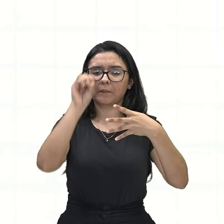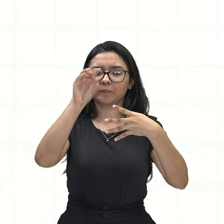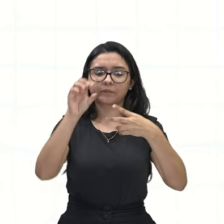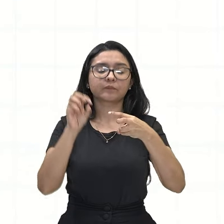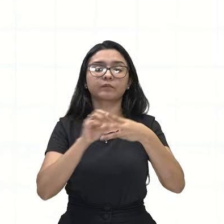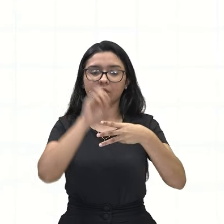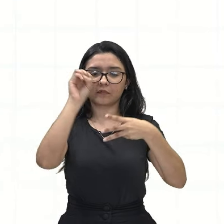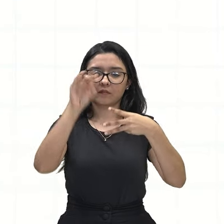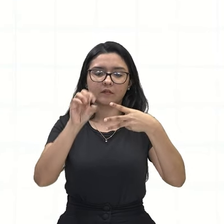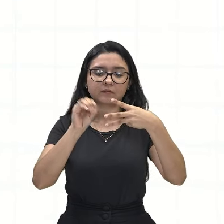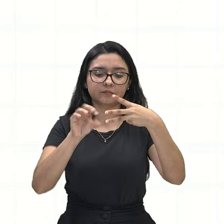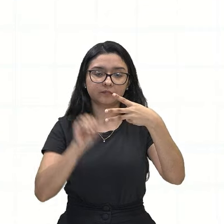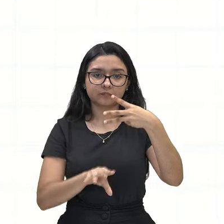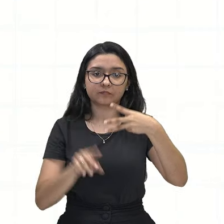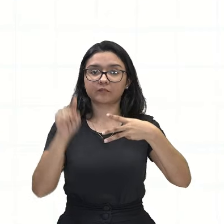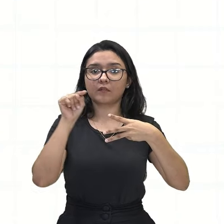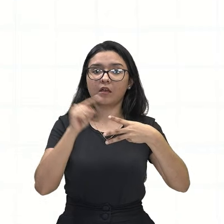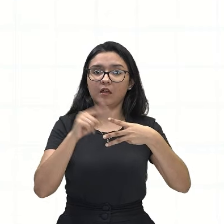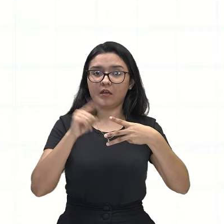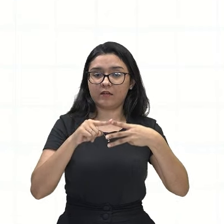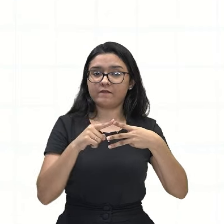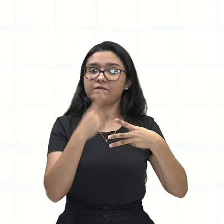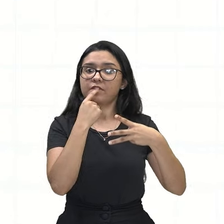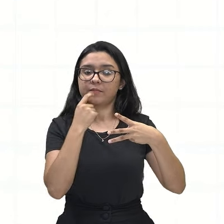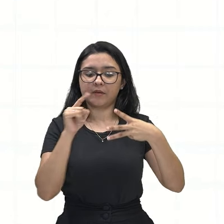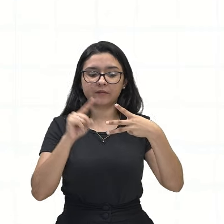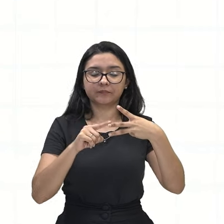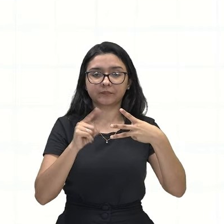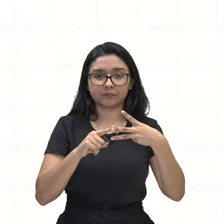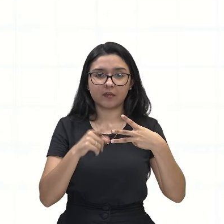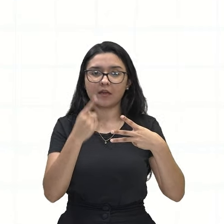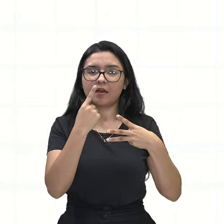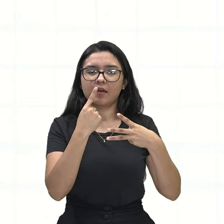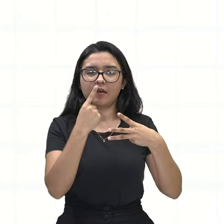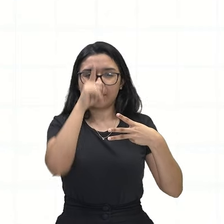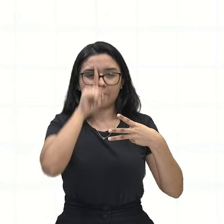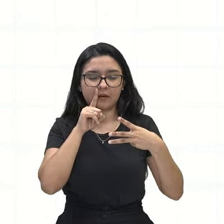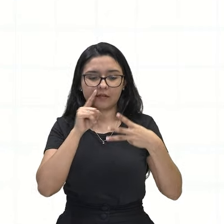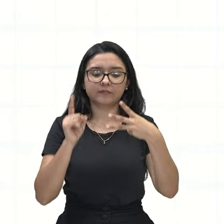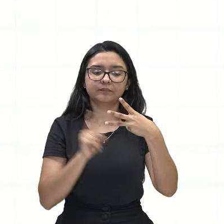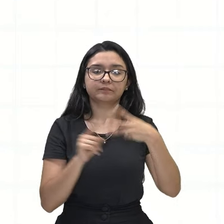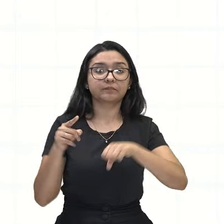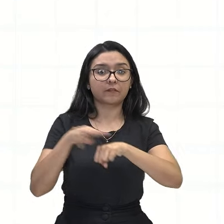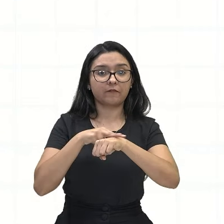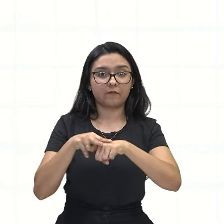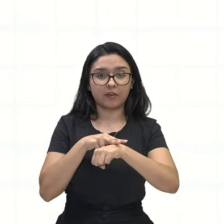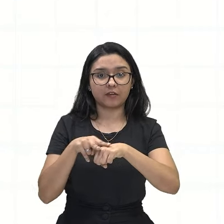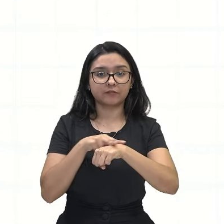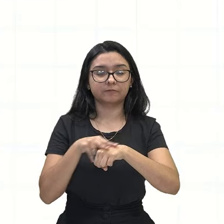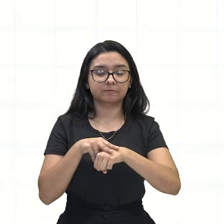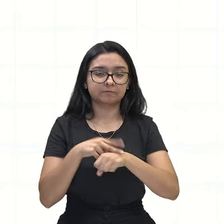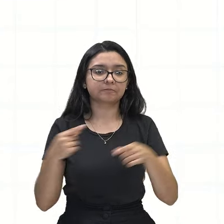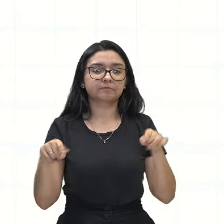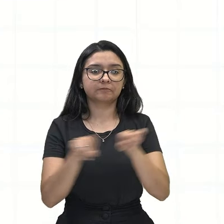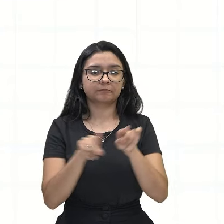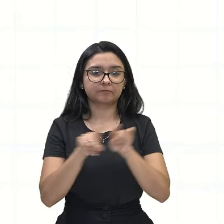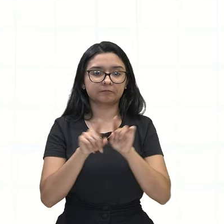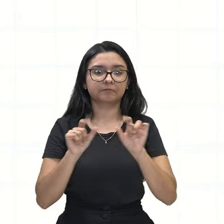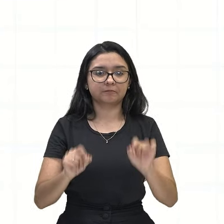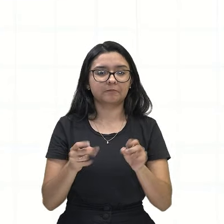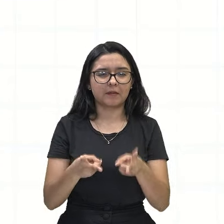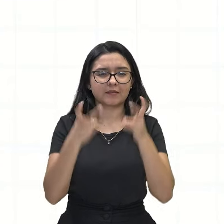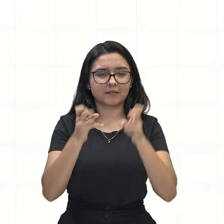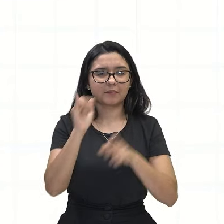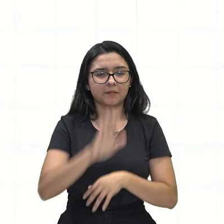apresenta o vermelho, apresenta o amarelo e apresenta o verde. Além dos sinais aqui, ó,